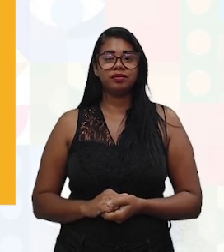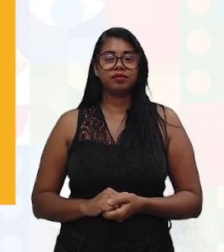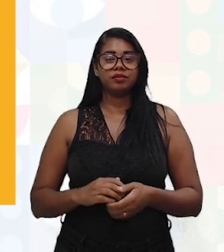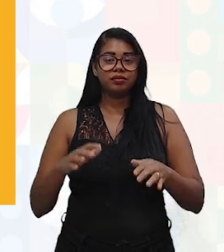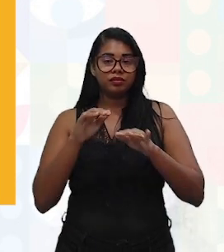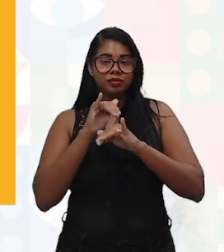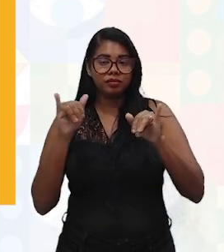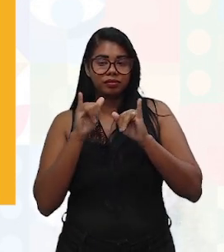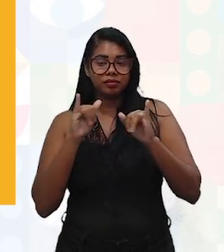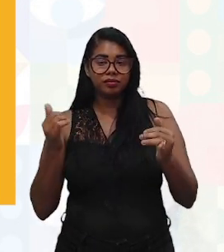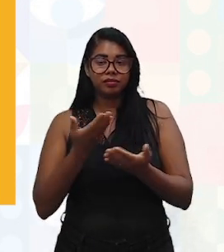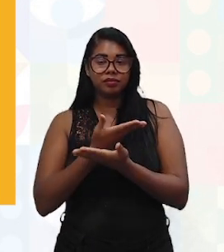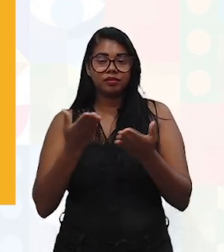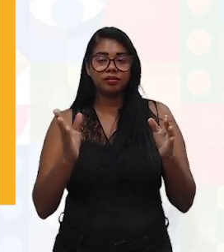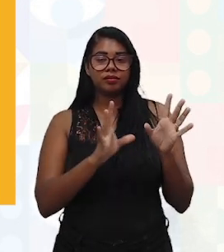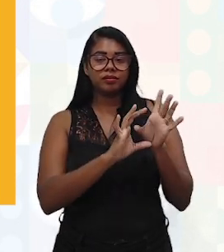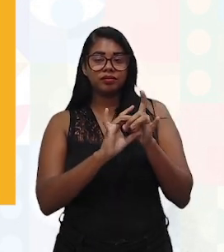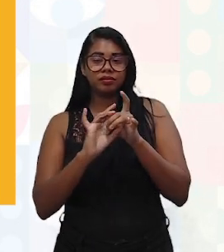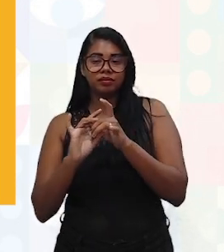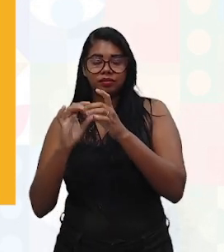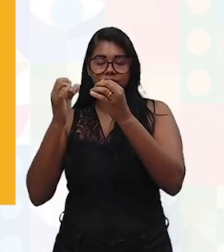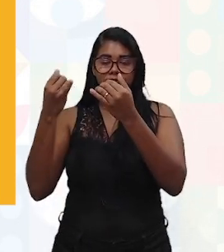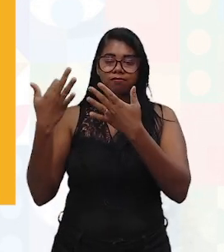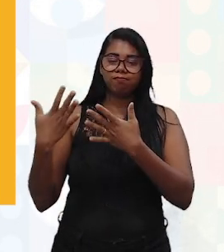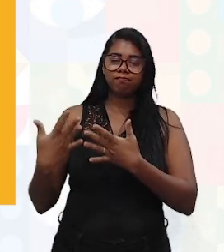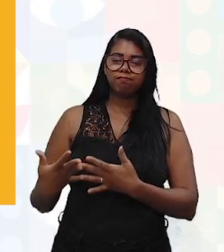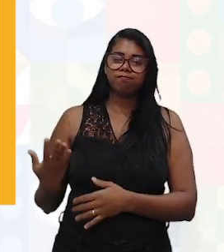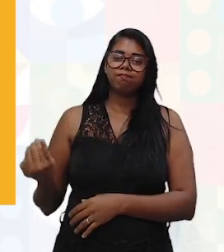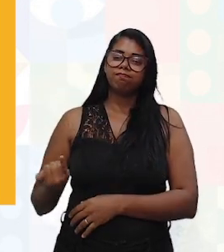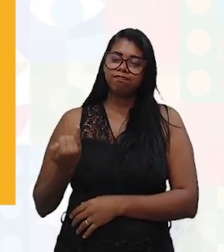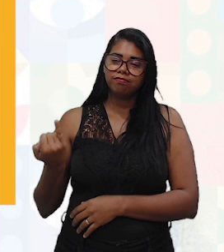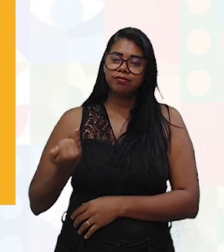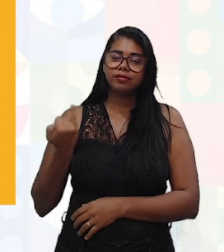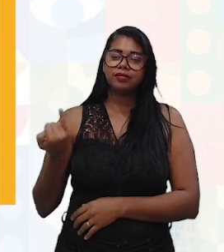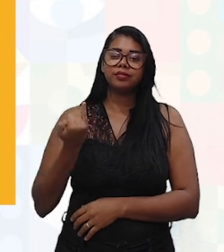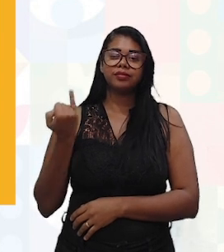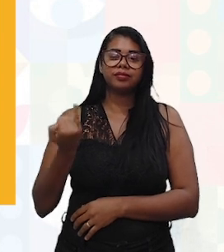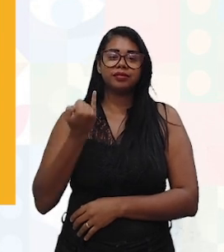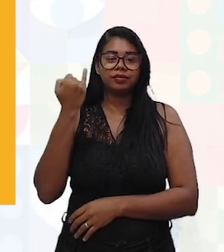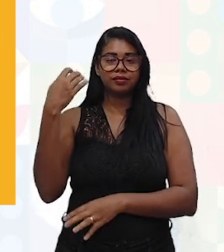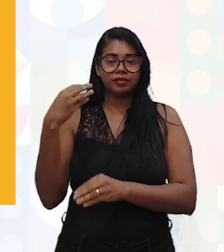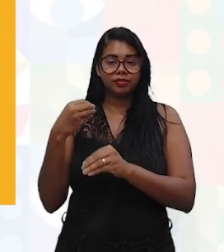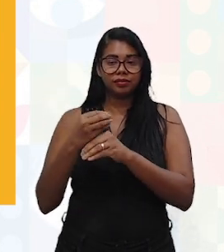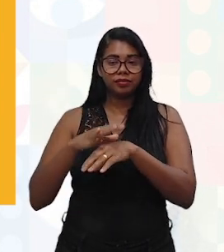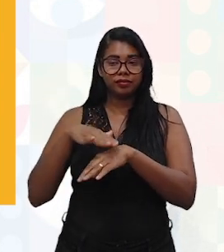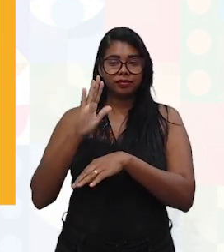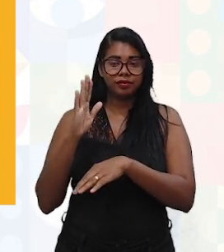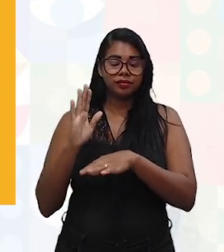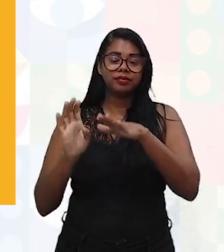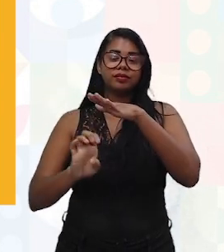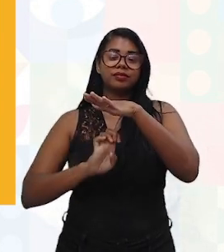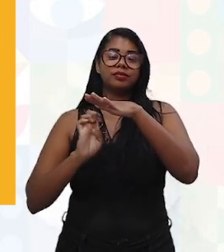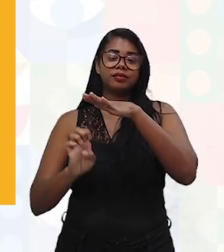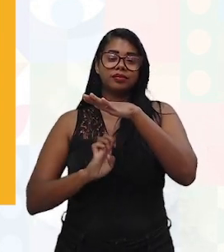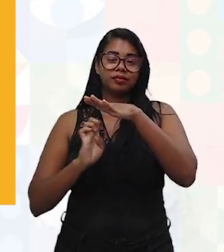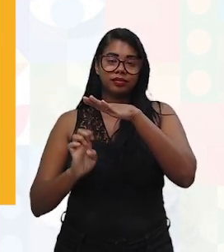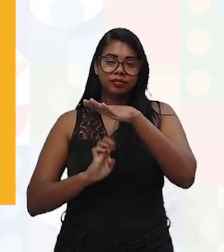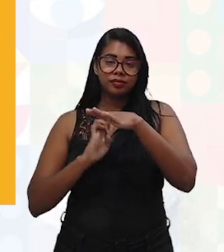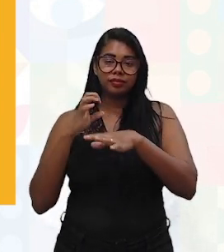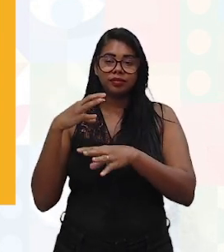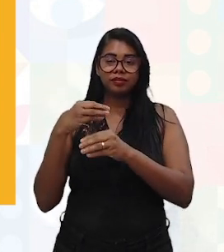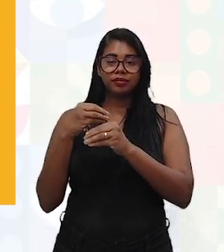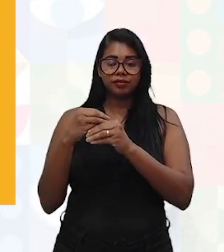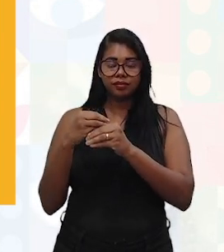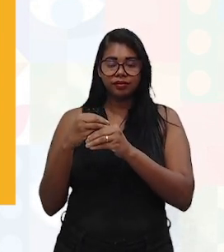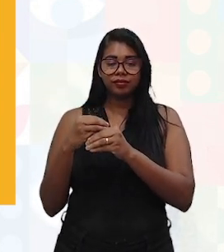você como esse assunto que a gente está falando aqui é tão importante, que as grandes empresas, as grandes nações colocaram